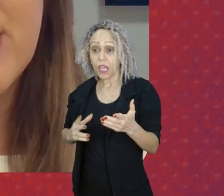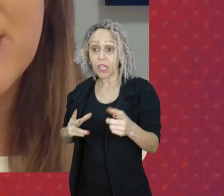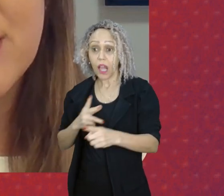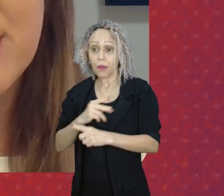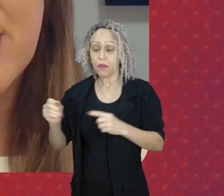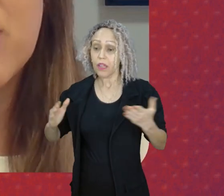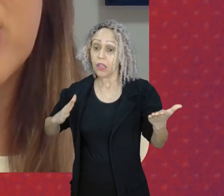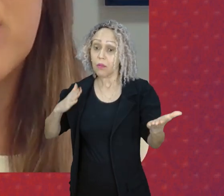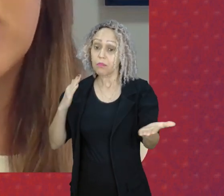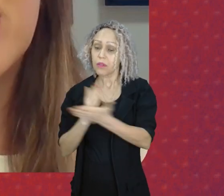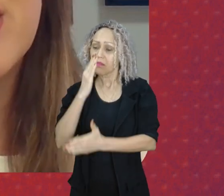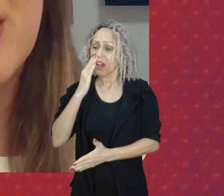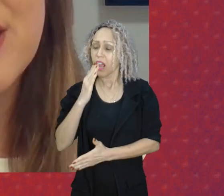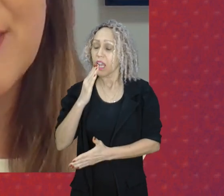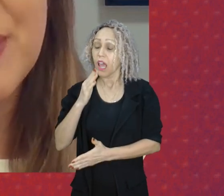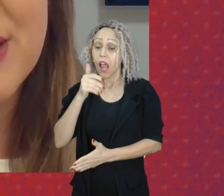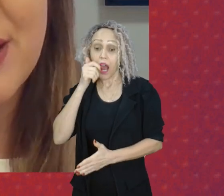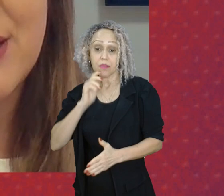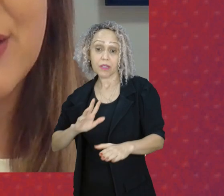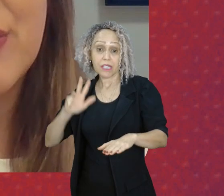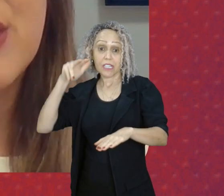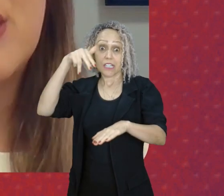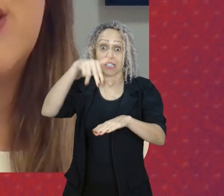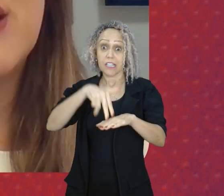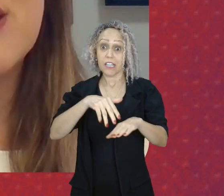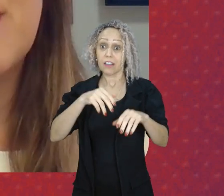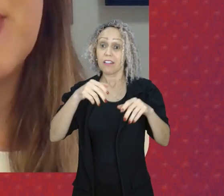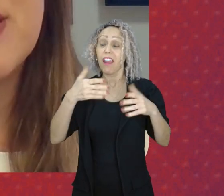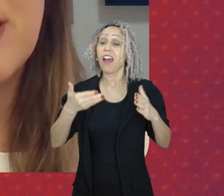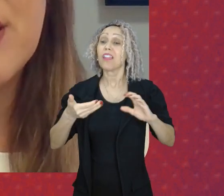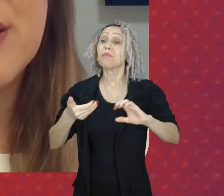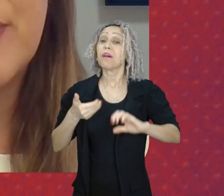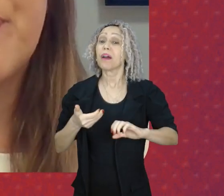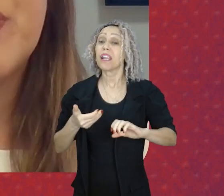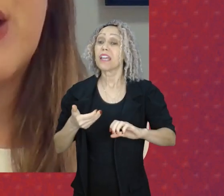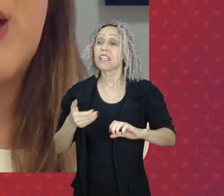das mulheres, né, do que elas representam. E elas